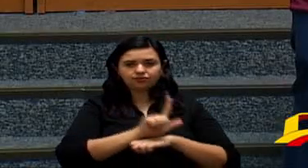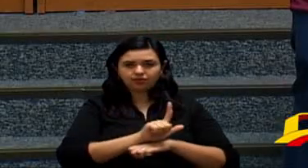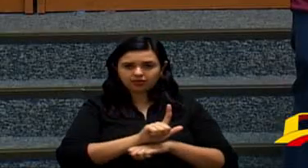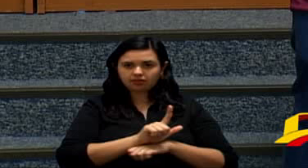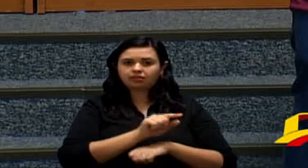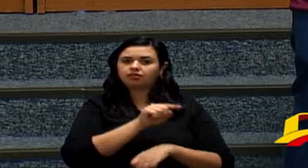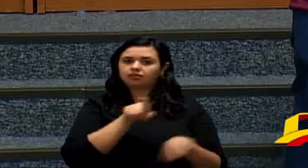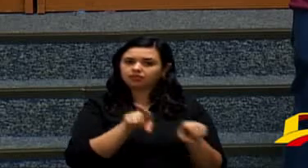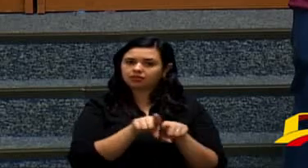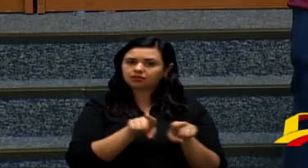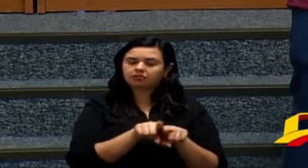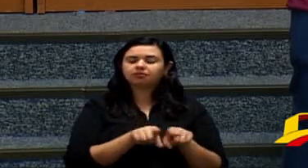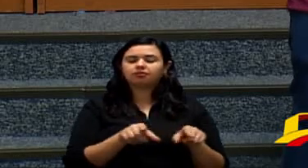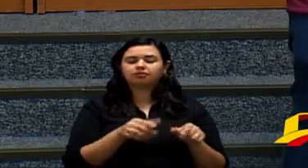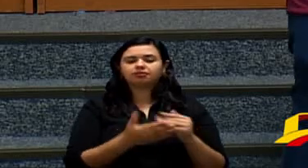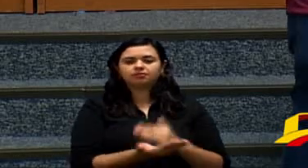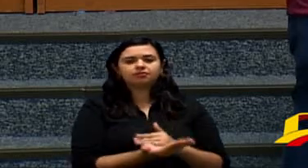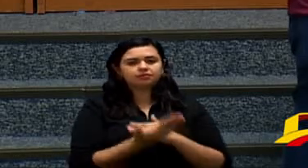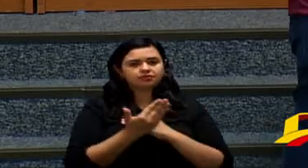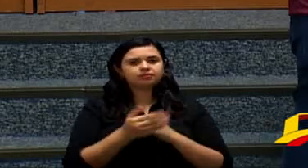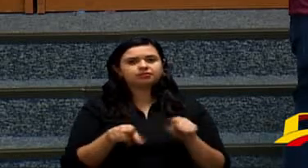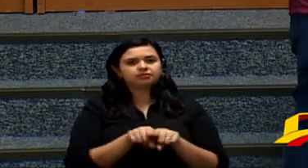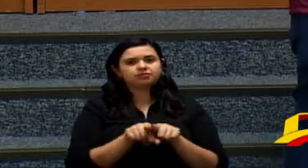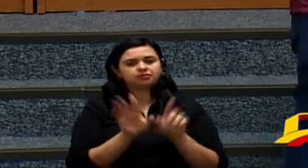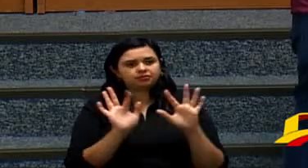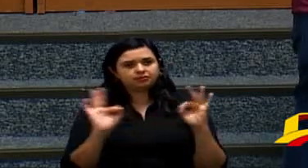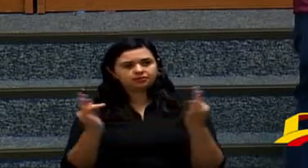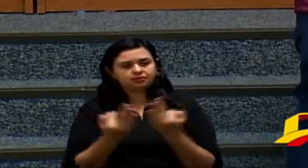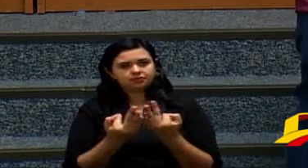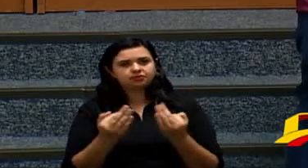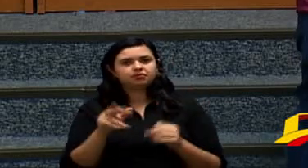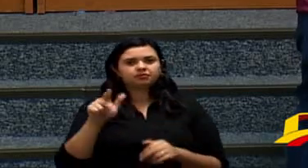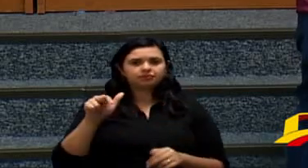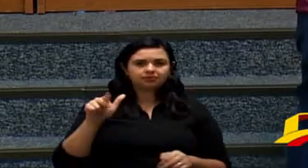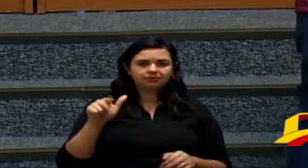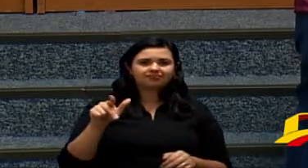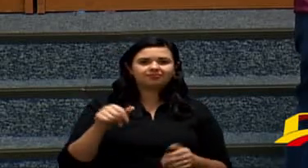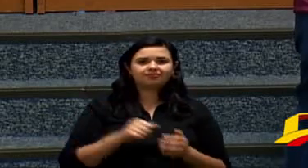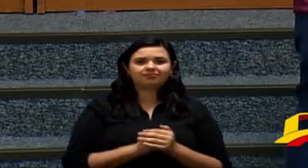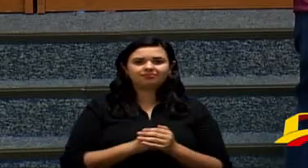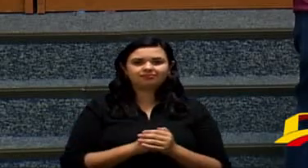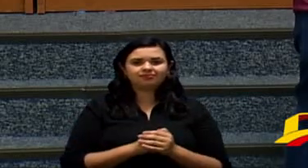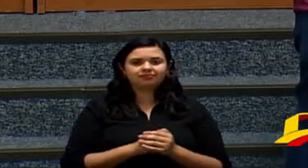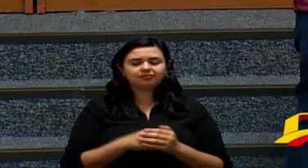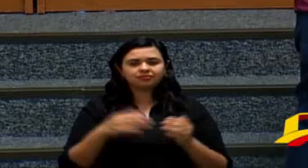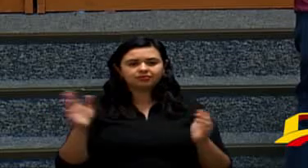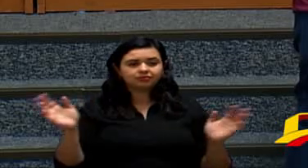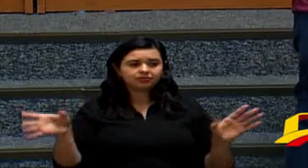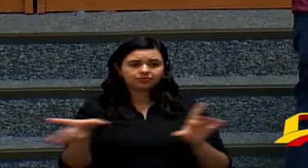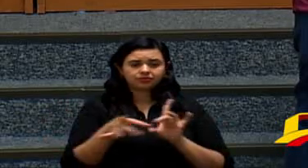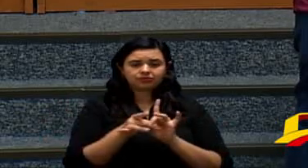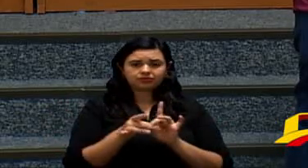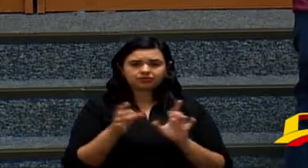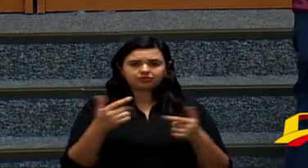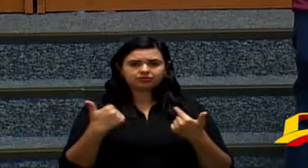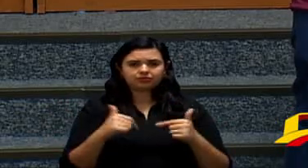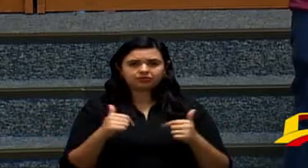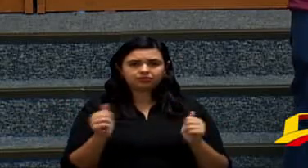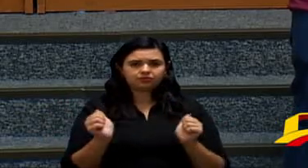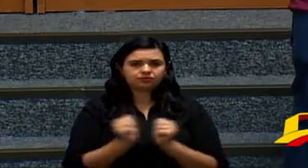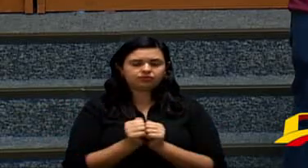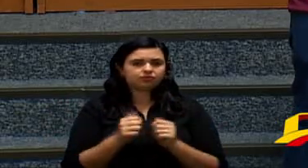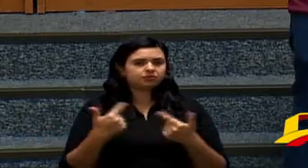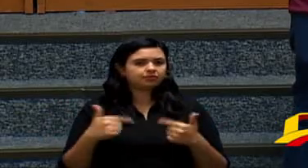junto com a gente minha família aqui é minha irmã Minha sócia Então isso é muito gratificante e